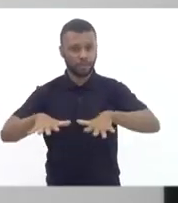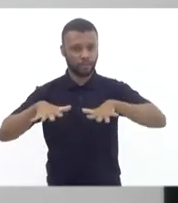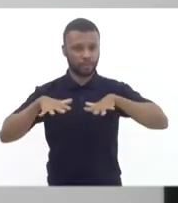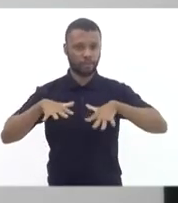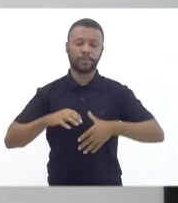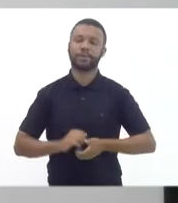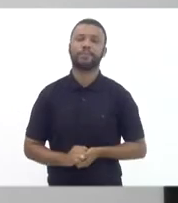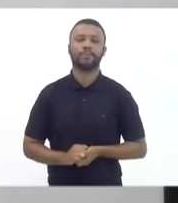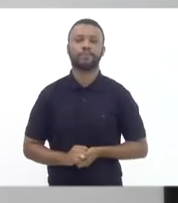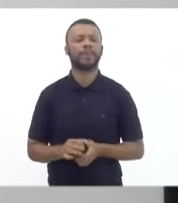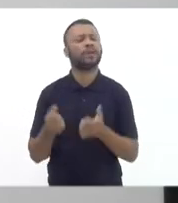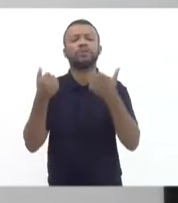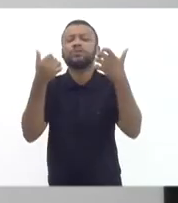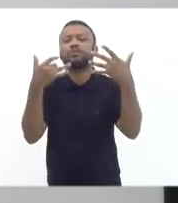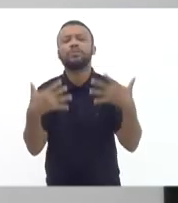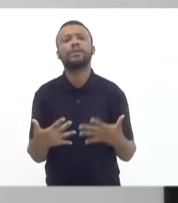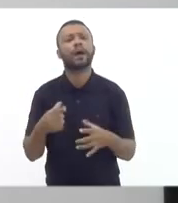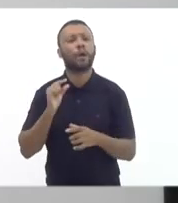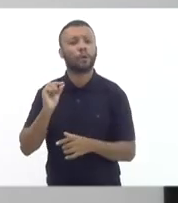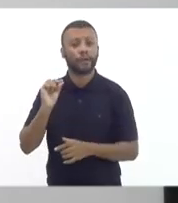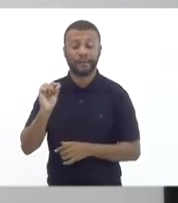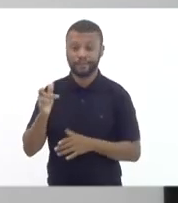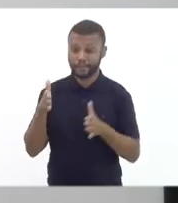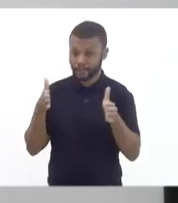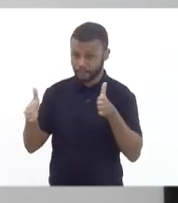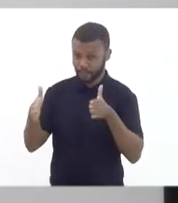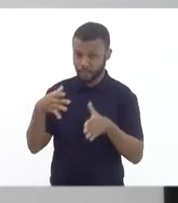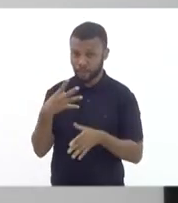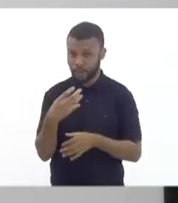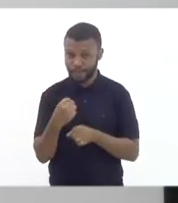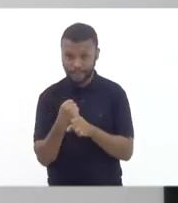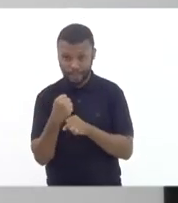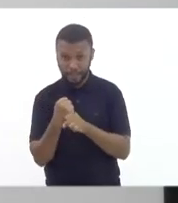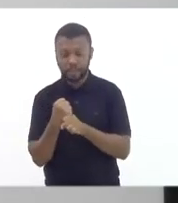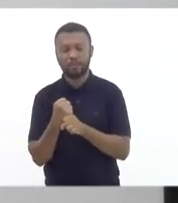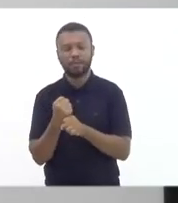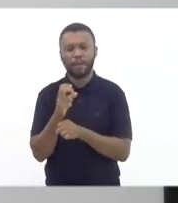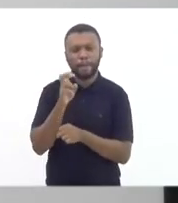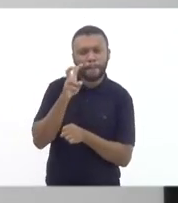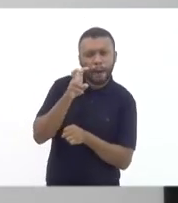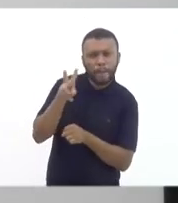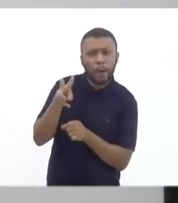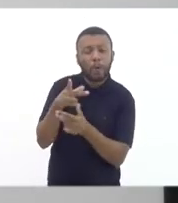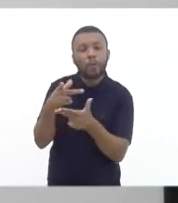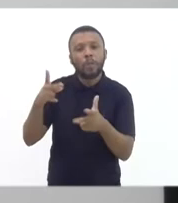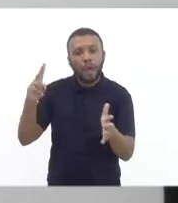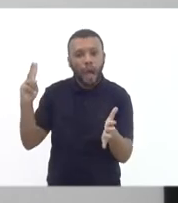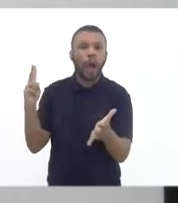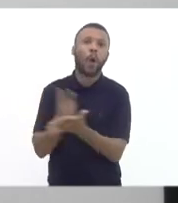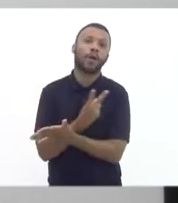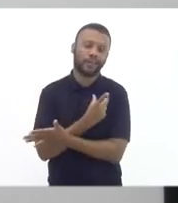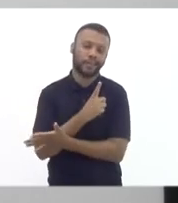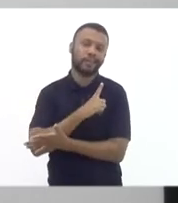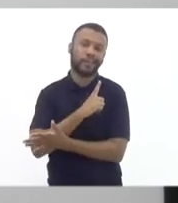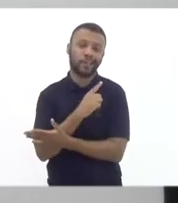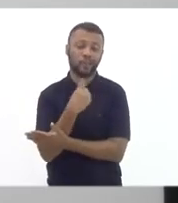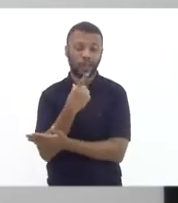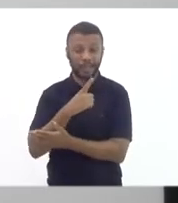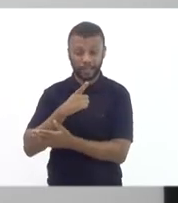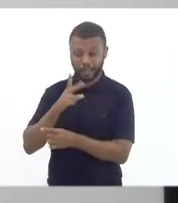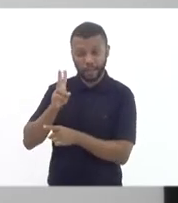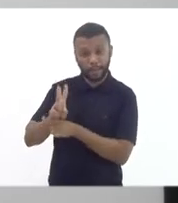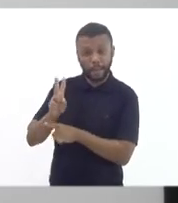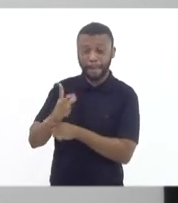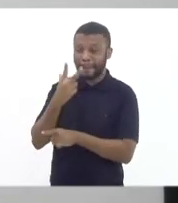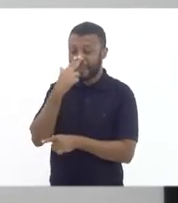seguinte, nesses 40 anos, eu vi muita coisa acontecer. A gente tem a impressão, a gente que é da proteção, tem a impressão